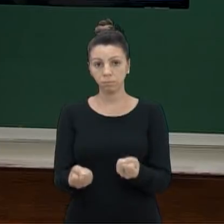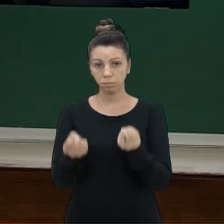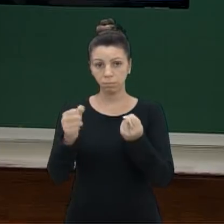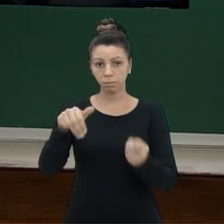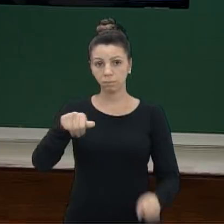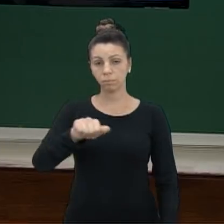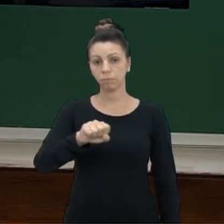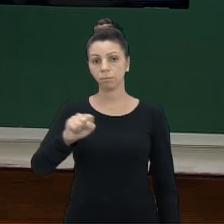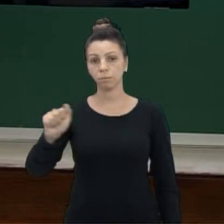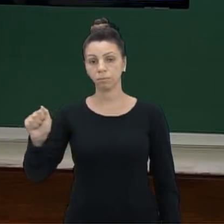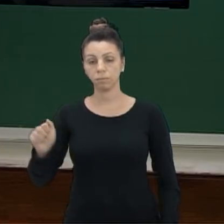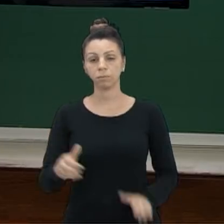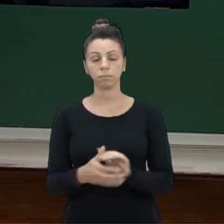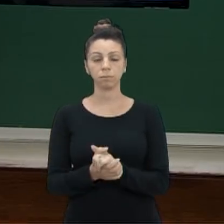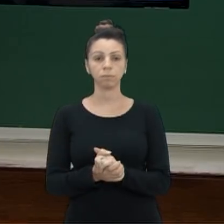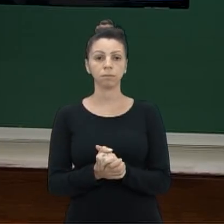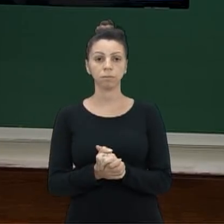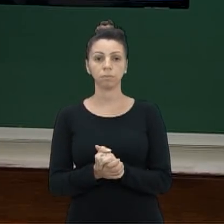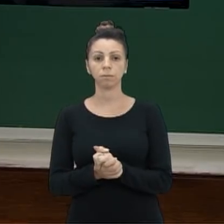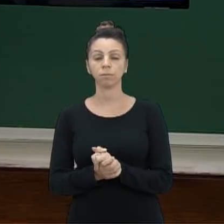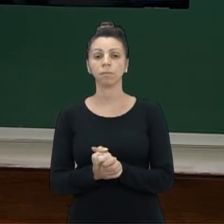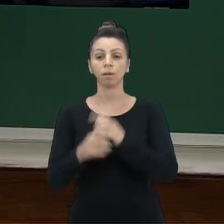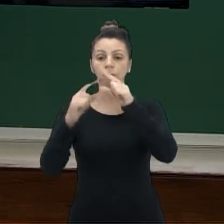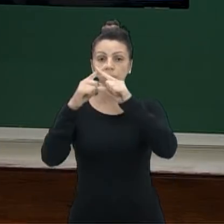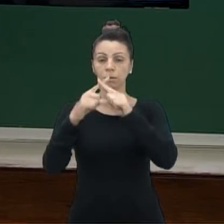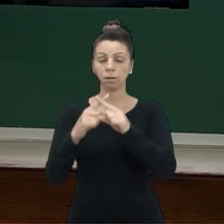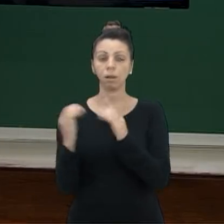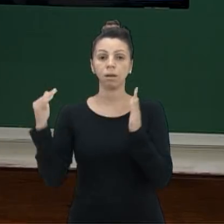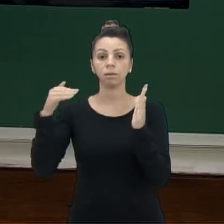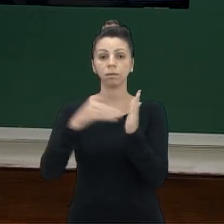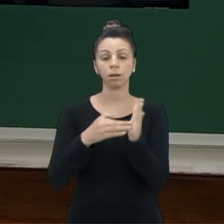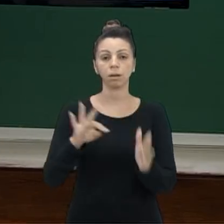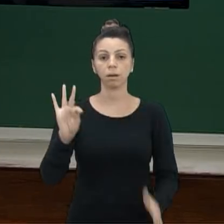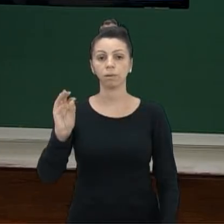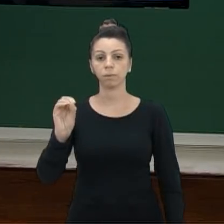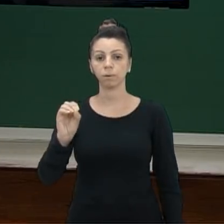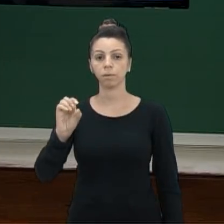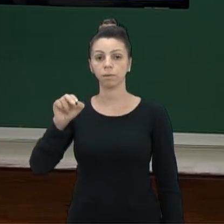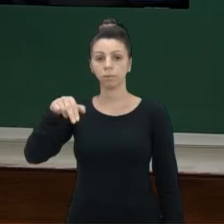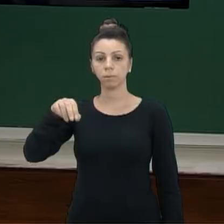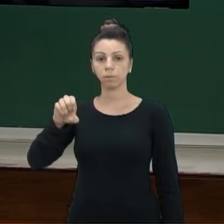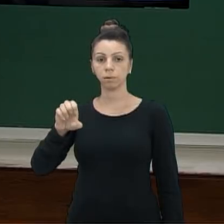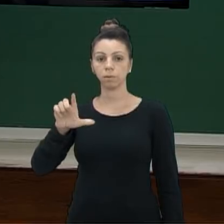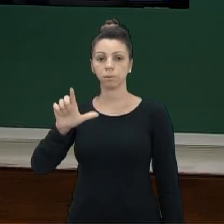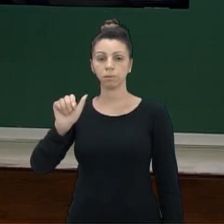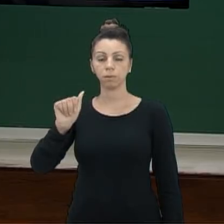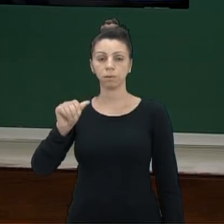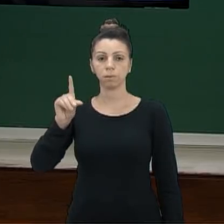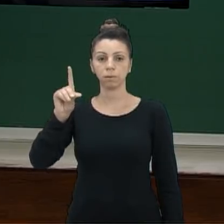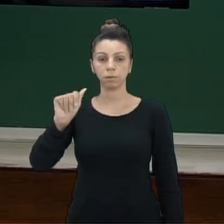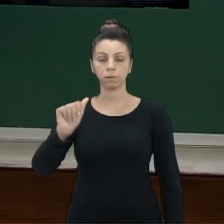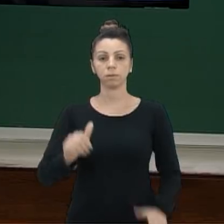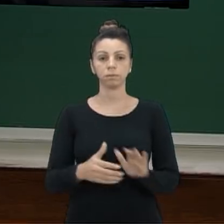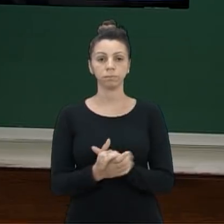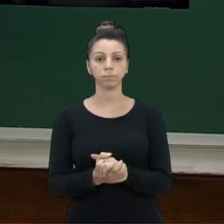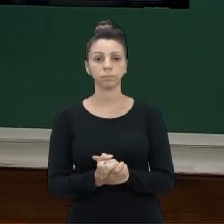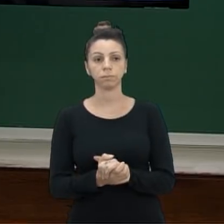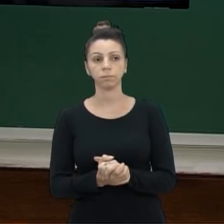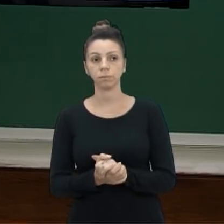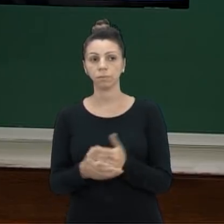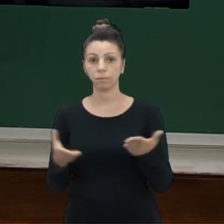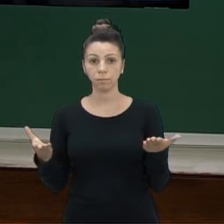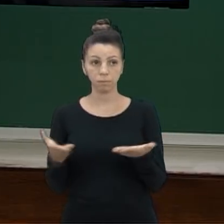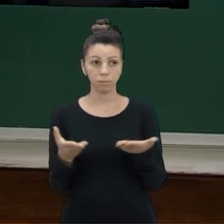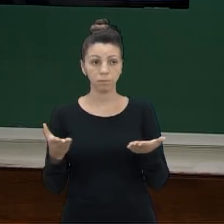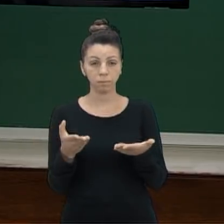entrar novos múltiplos até alcançar a tonelada. Então, essa aqui é aquela tabelinha que eu dei até um tempo para vocês copiarem na última aula.